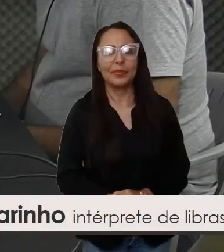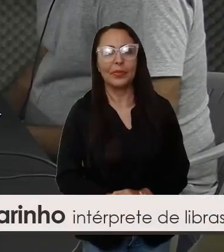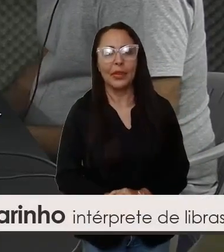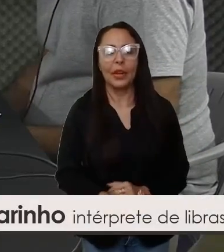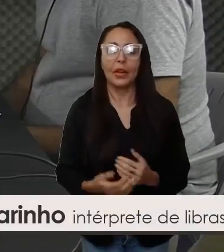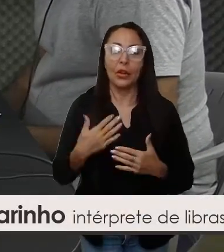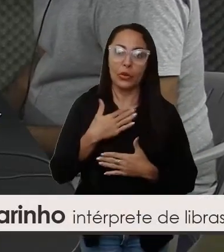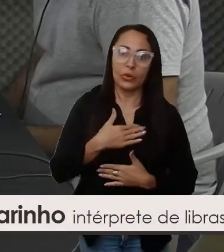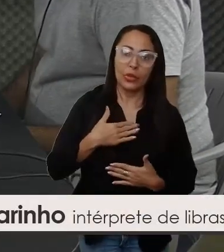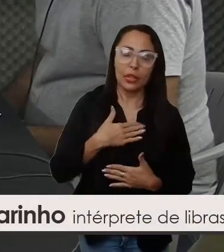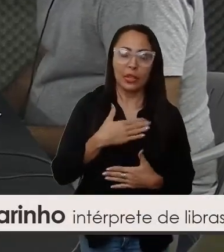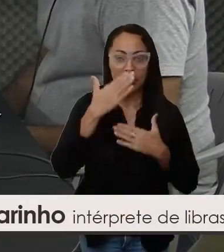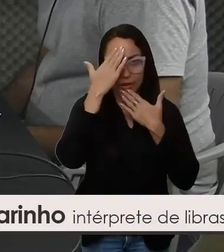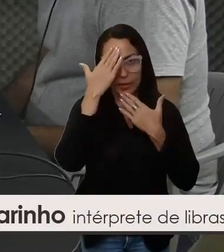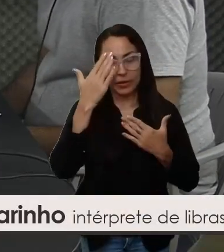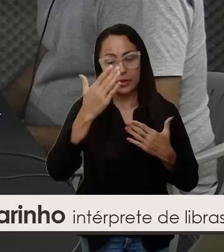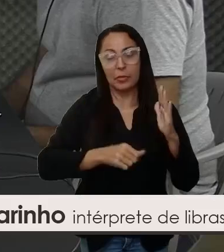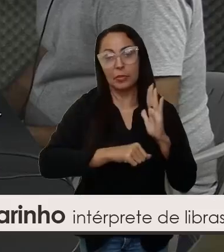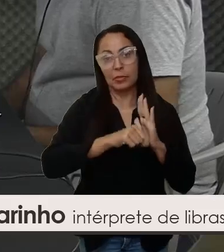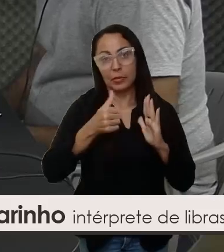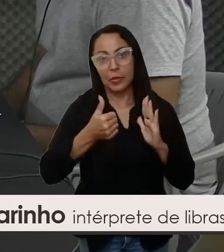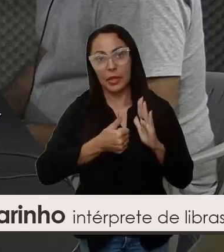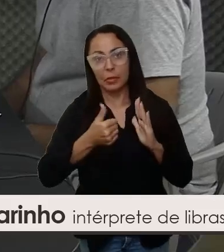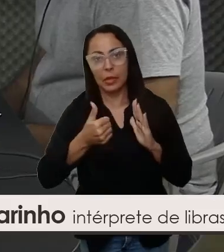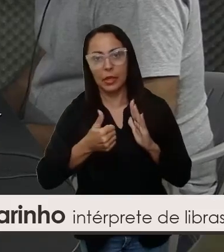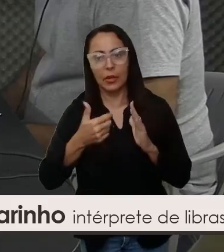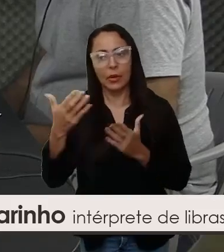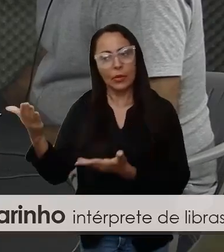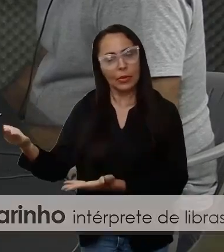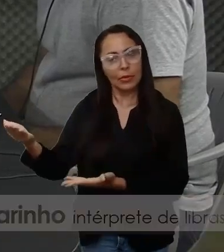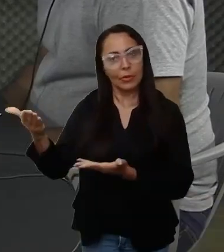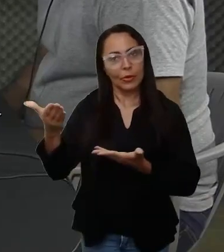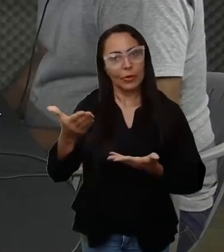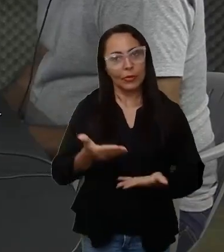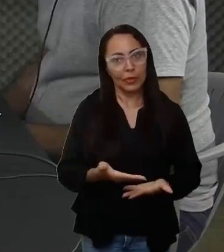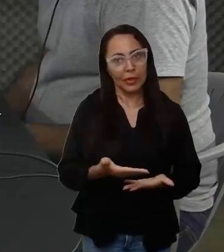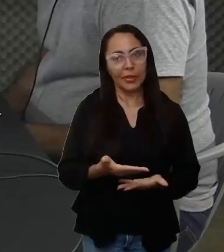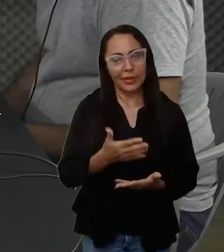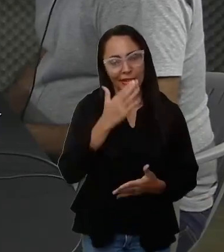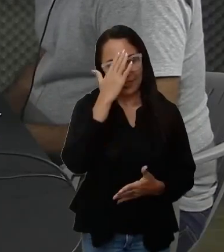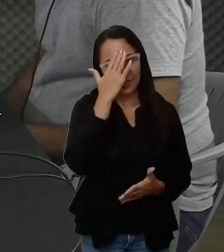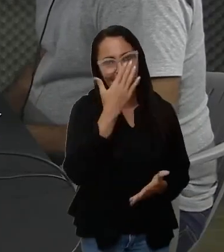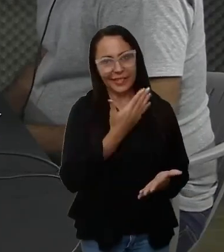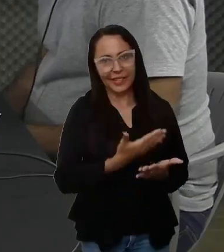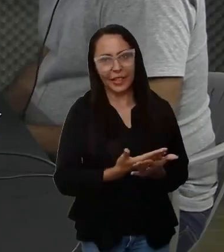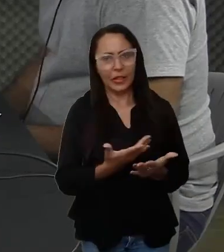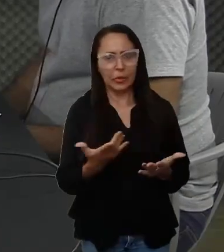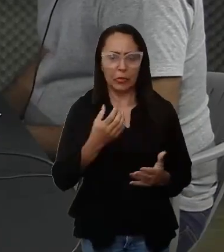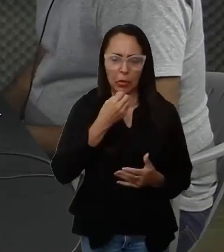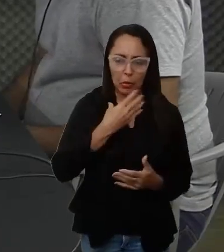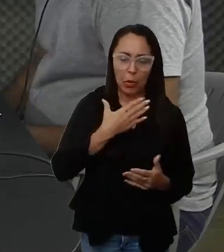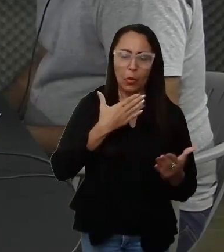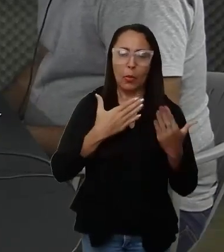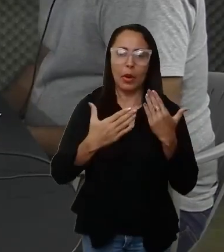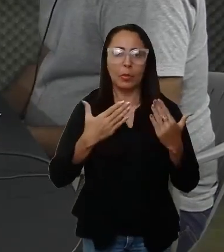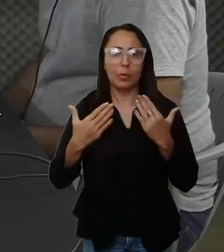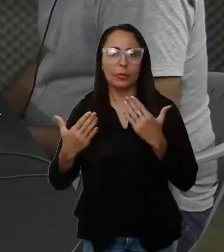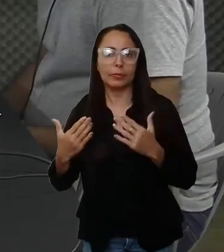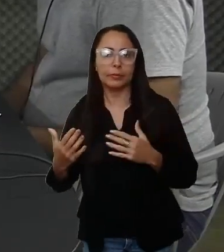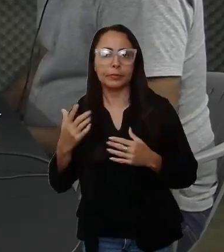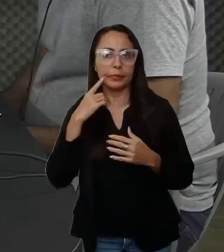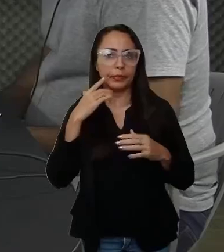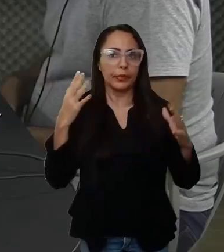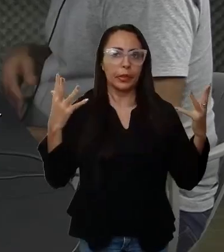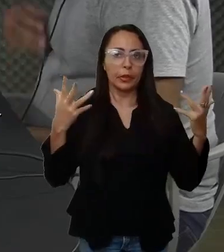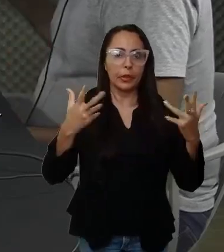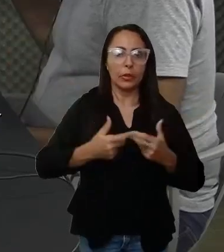Gostaria de agradecer primeiro, né, agradecer ao convite, a confiança, né, foi muito bom o papo, gostei bastante e eu estou à